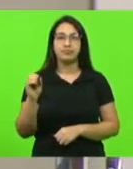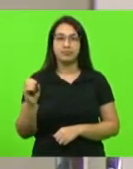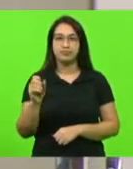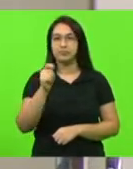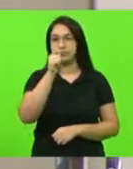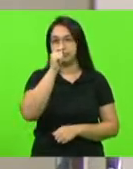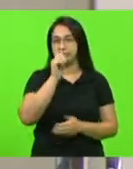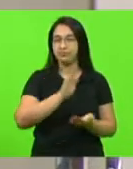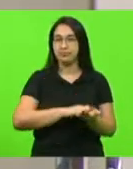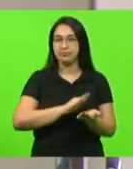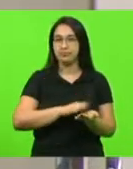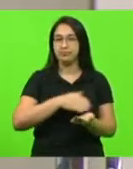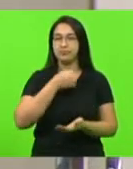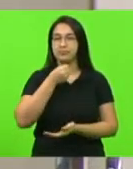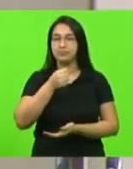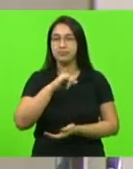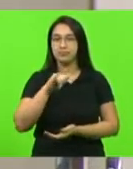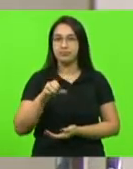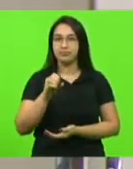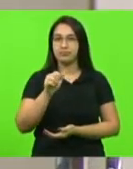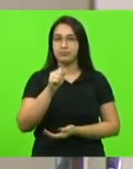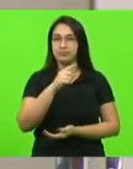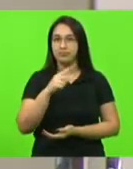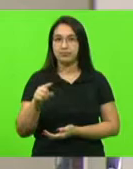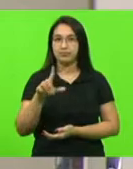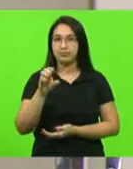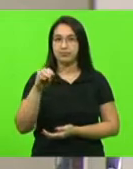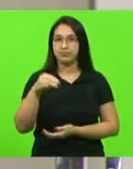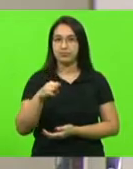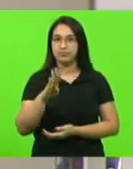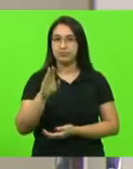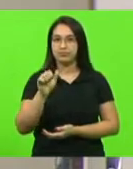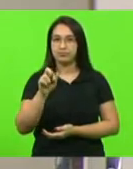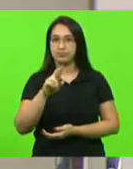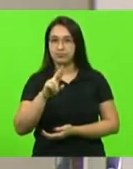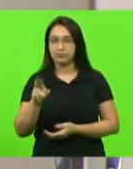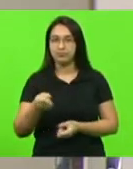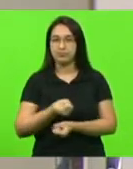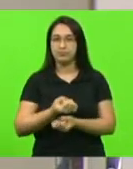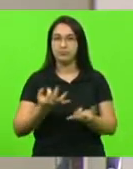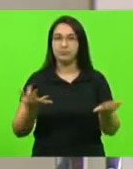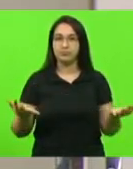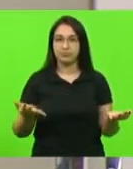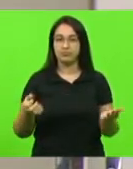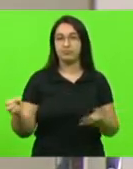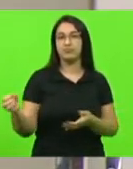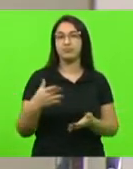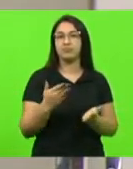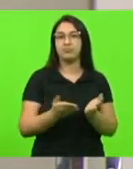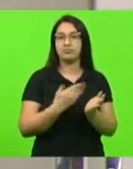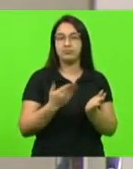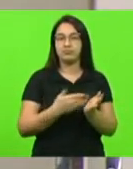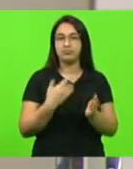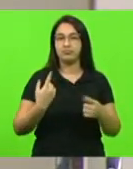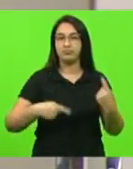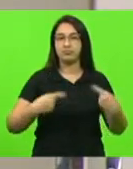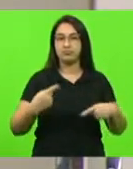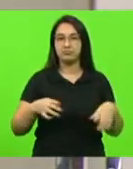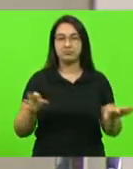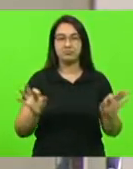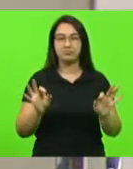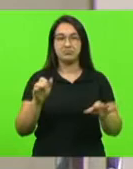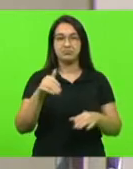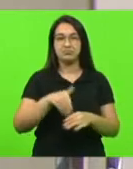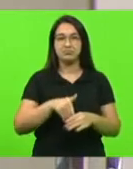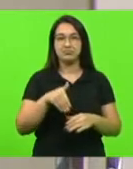aplausos ao jornalista João Lombardo pelo lançamento da edição atualizada do seu livro em discussão não havendo quem queira